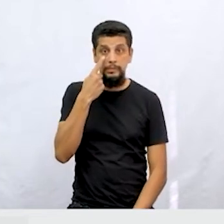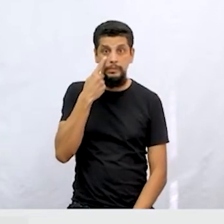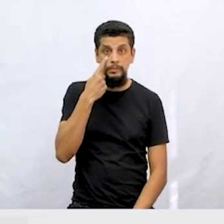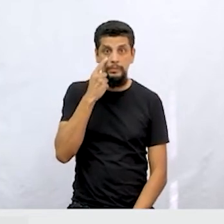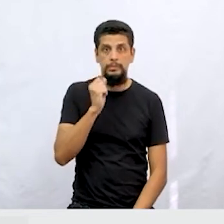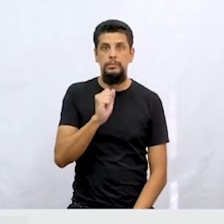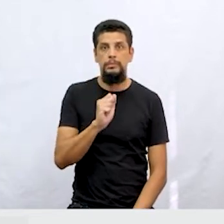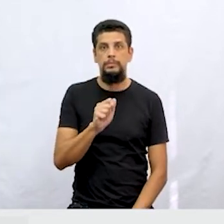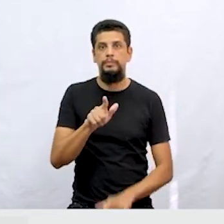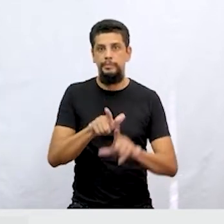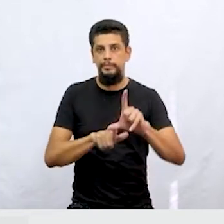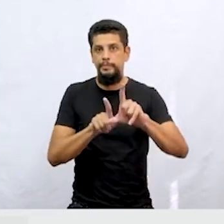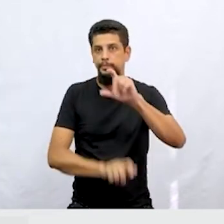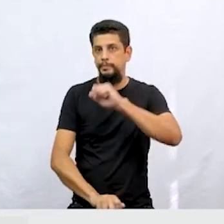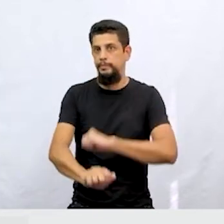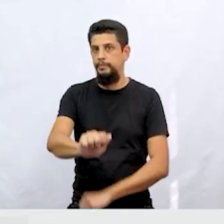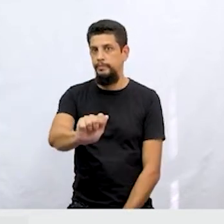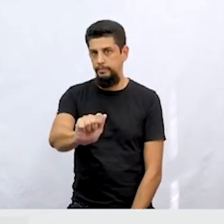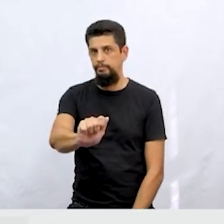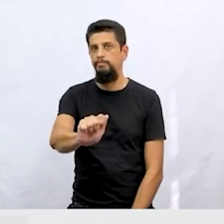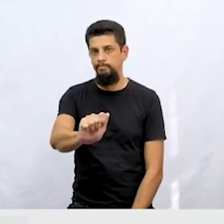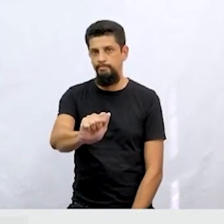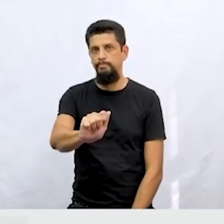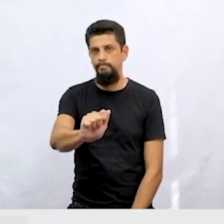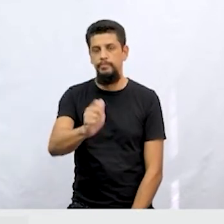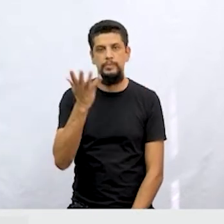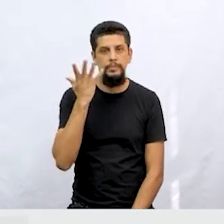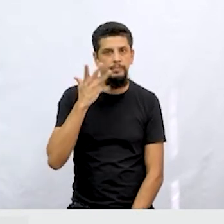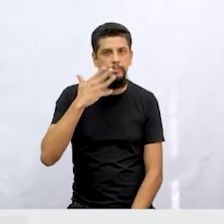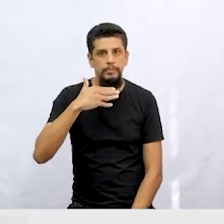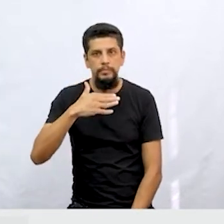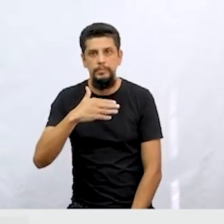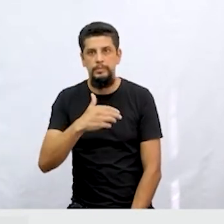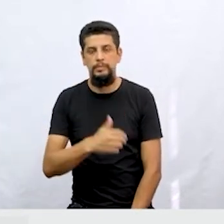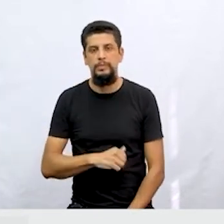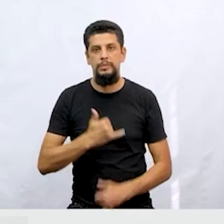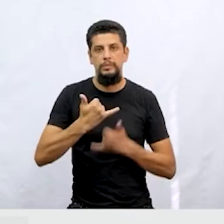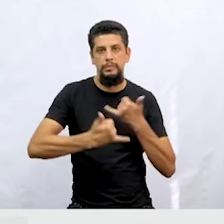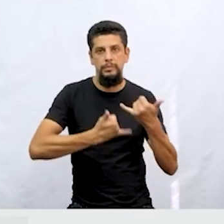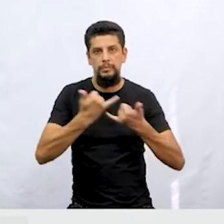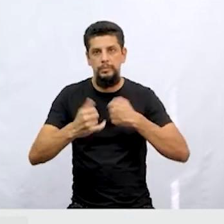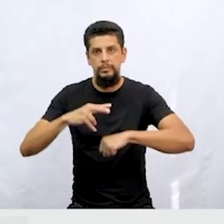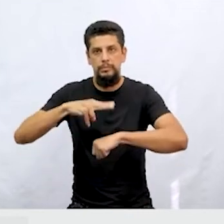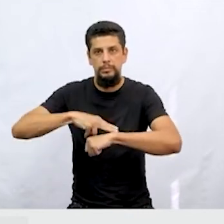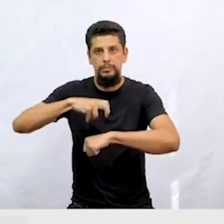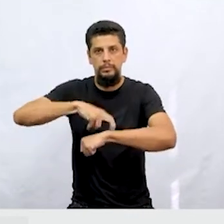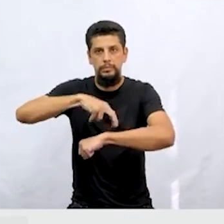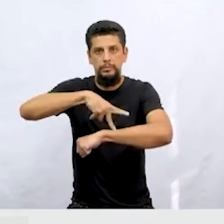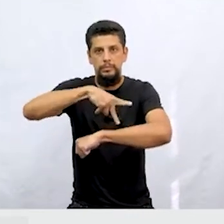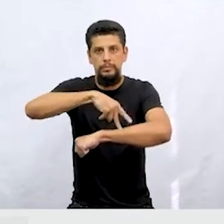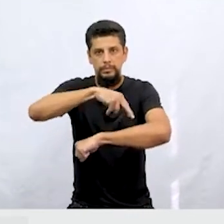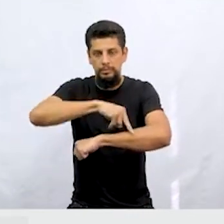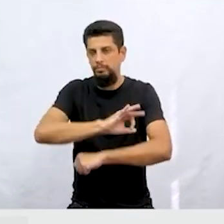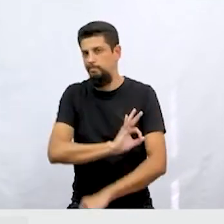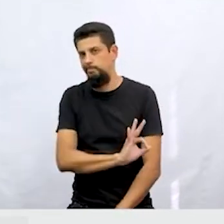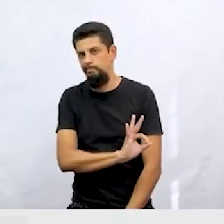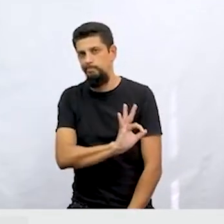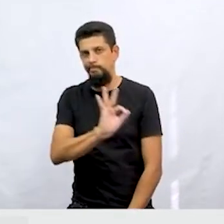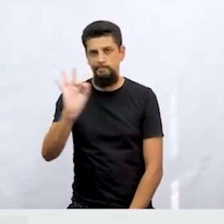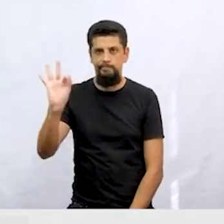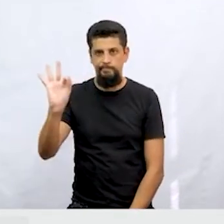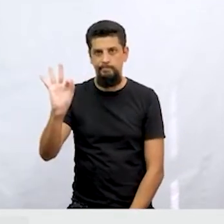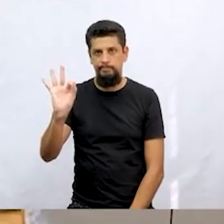Olhem lá, a letra A. Na letra A, as crianças estão jogando, brincando de amarelinha. Muito